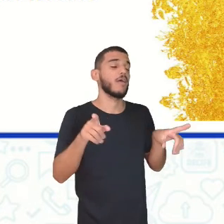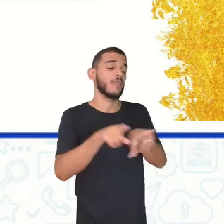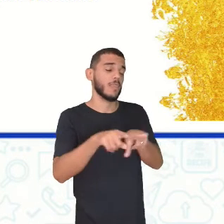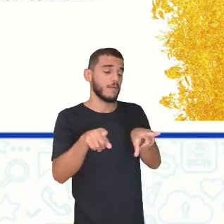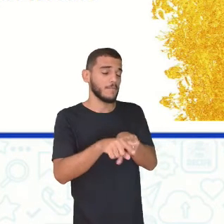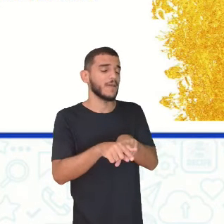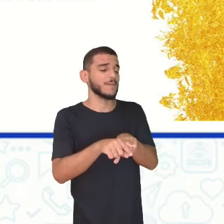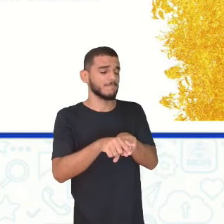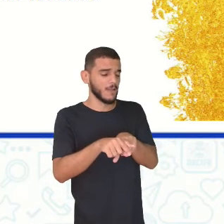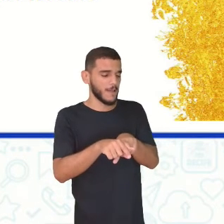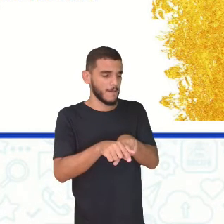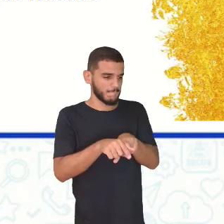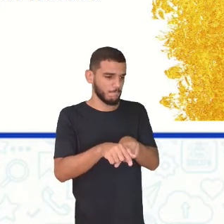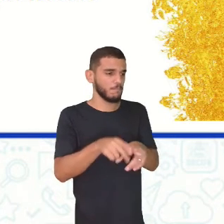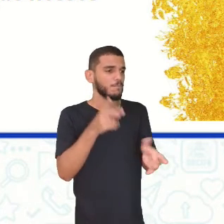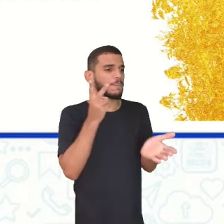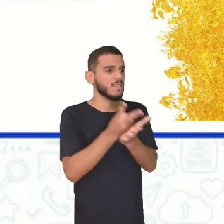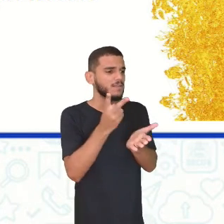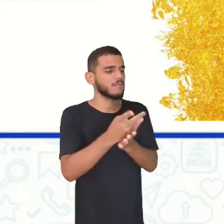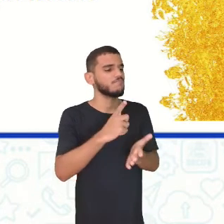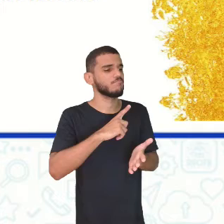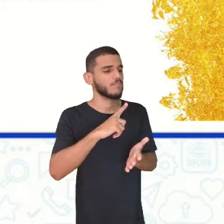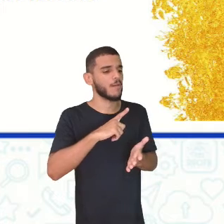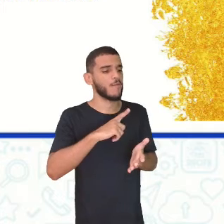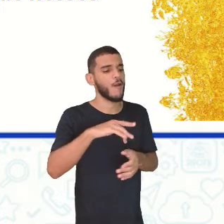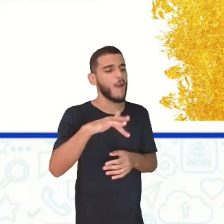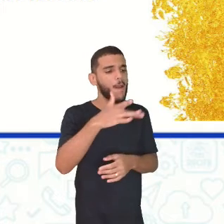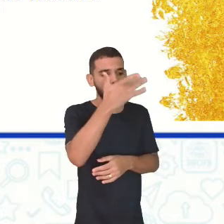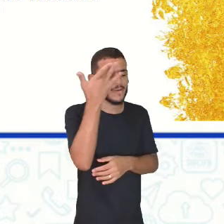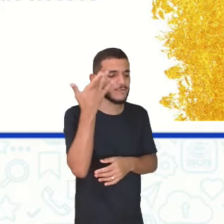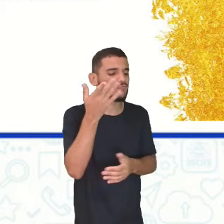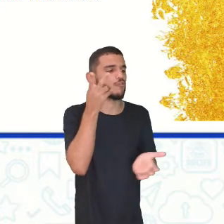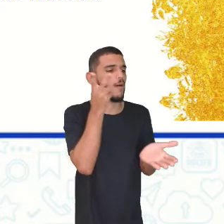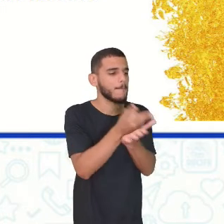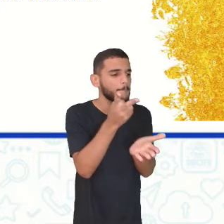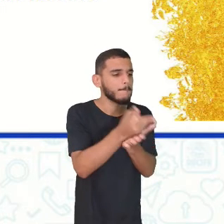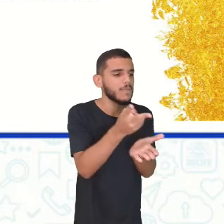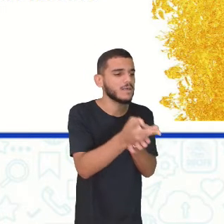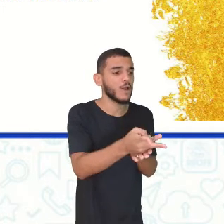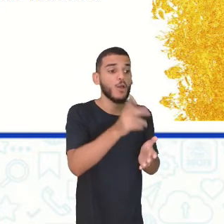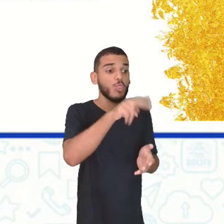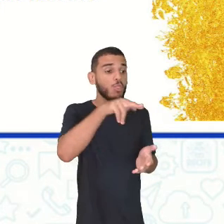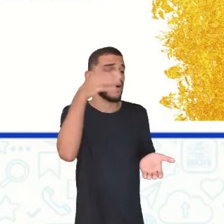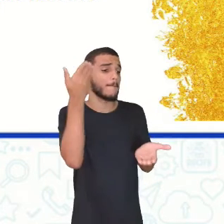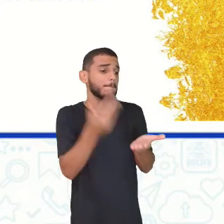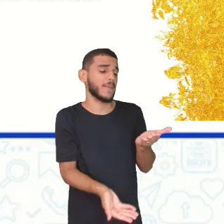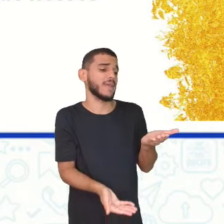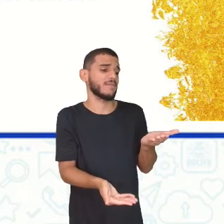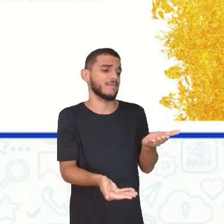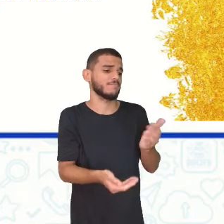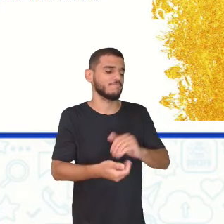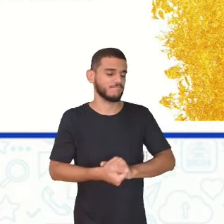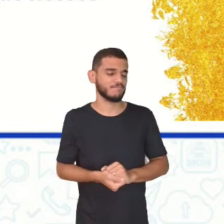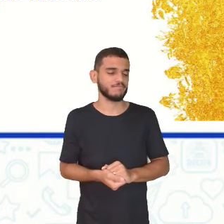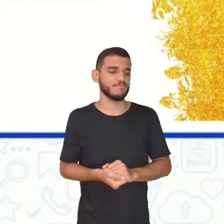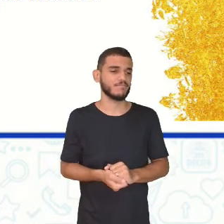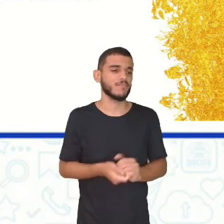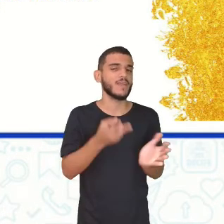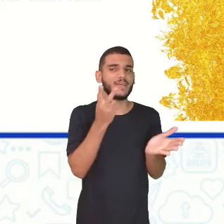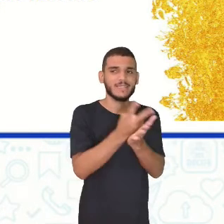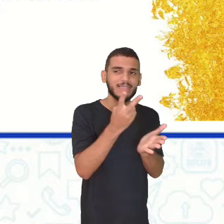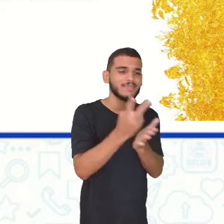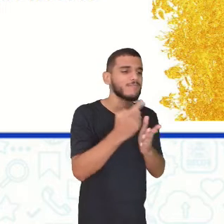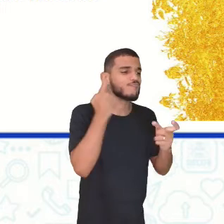acredito que sempre mantemos um público constante, sem perda de atualidade. Sempre foi uma